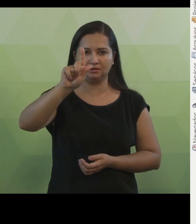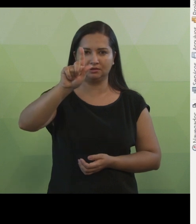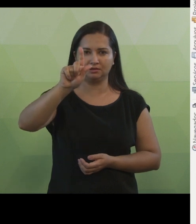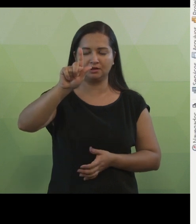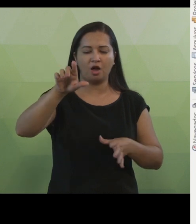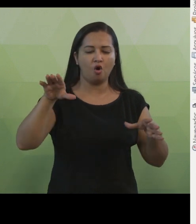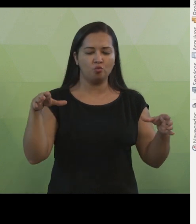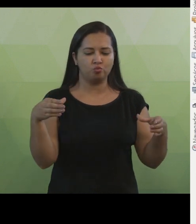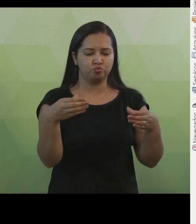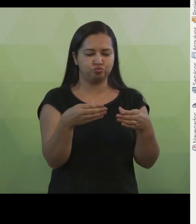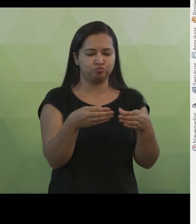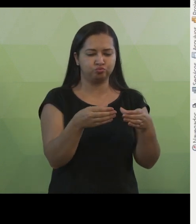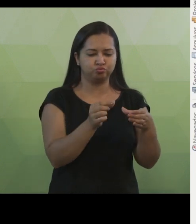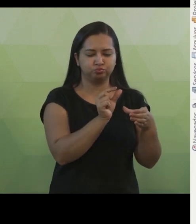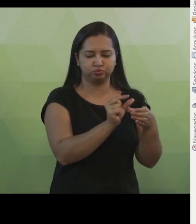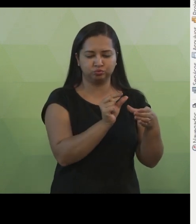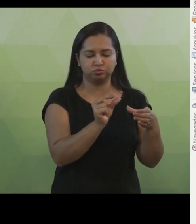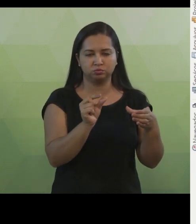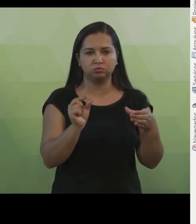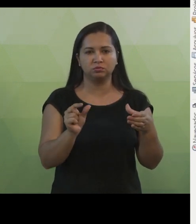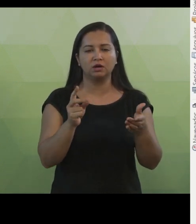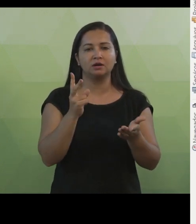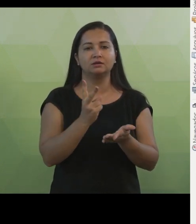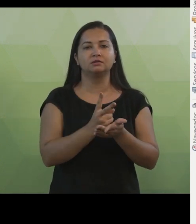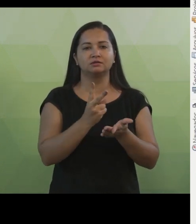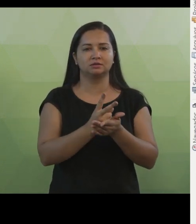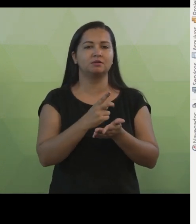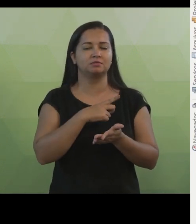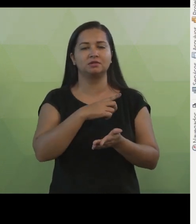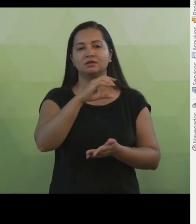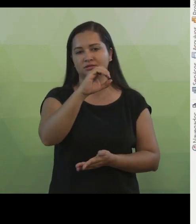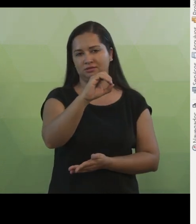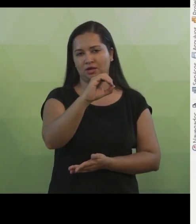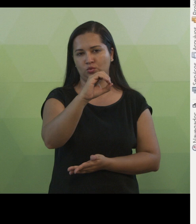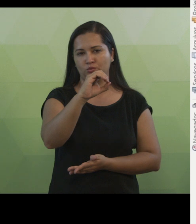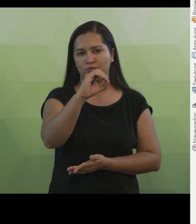nome.charette com índice 2.